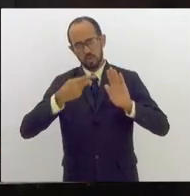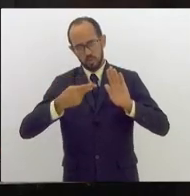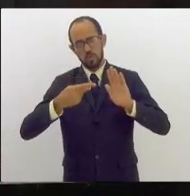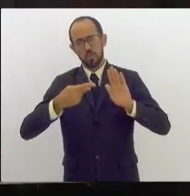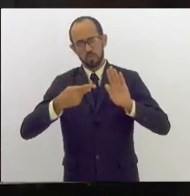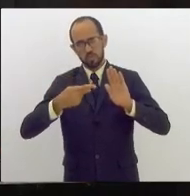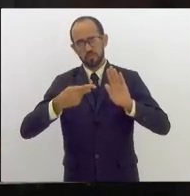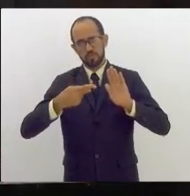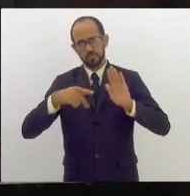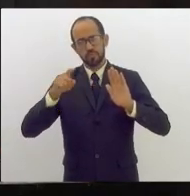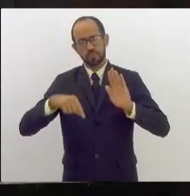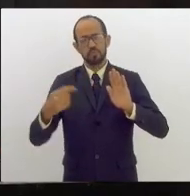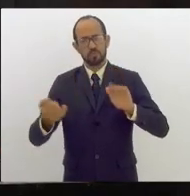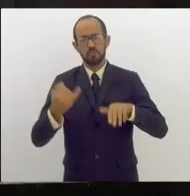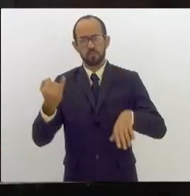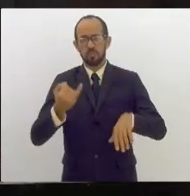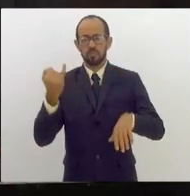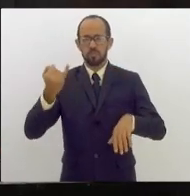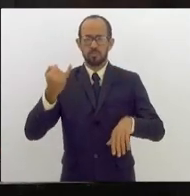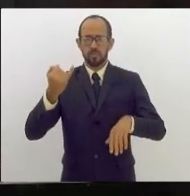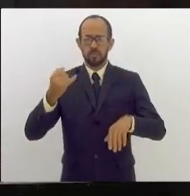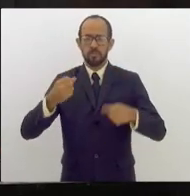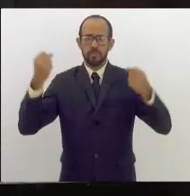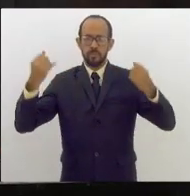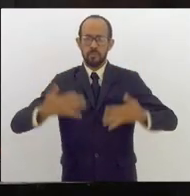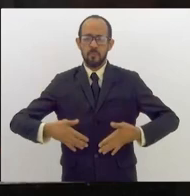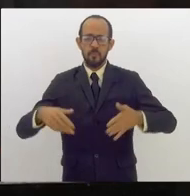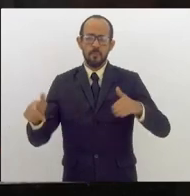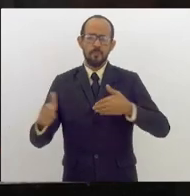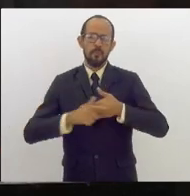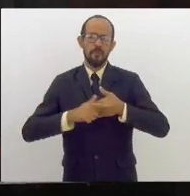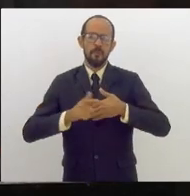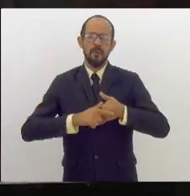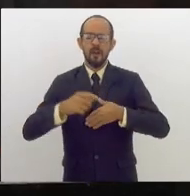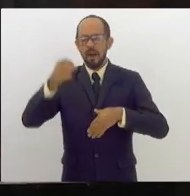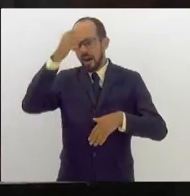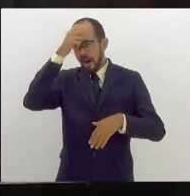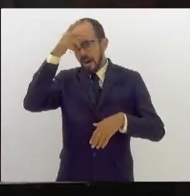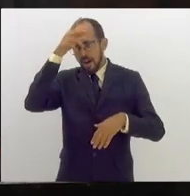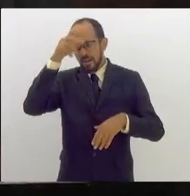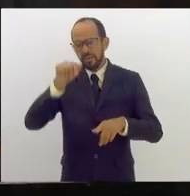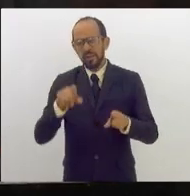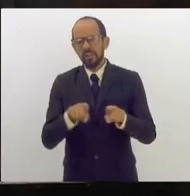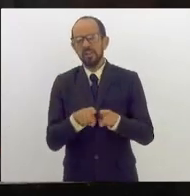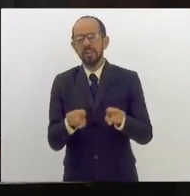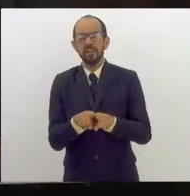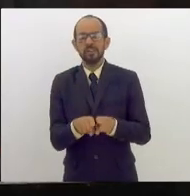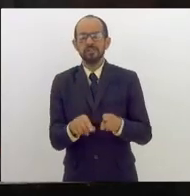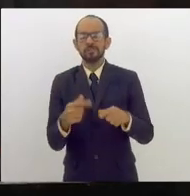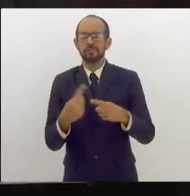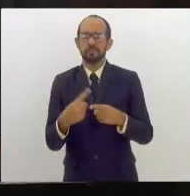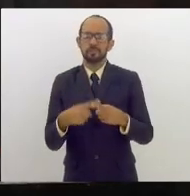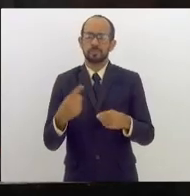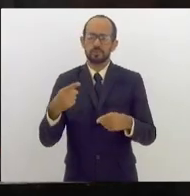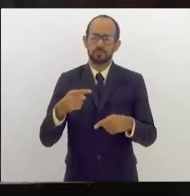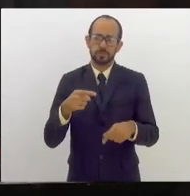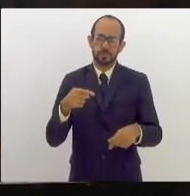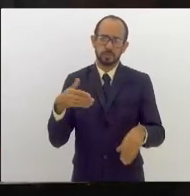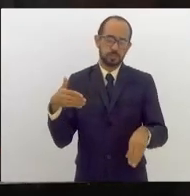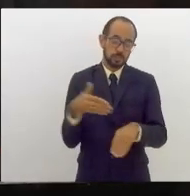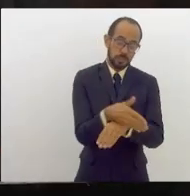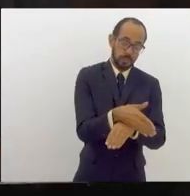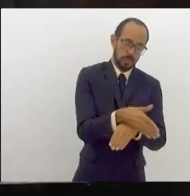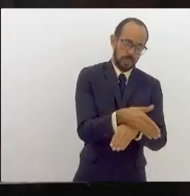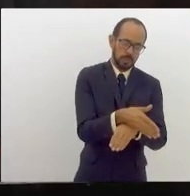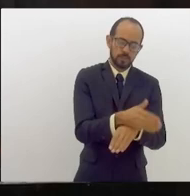é importante ressaltar é o papel da prefeitura porque essas ocupações te assim no território da cidade do Rio de Janeiro essas